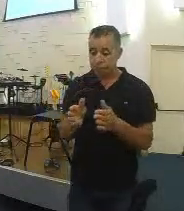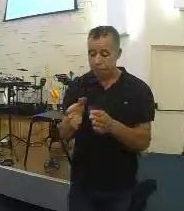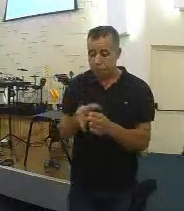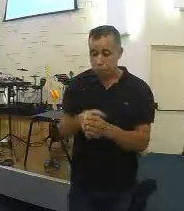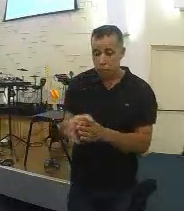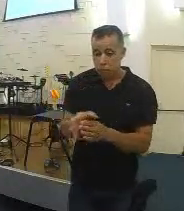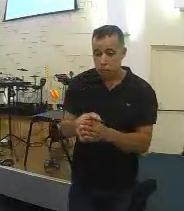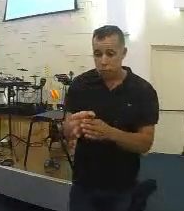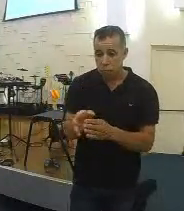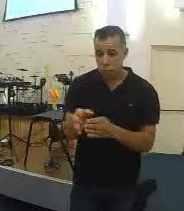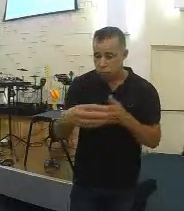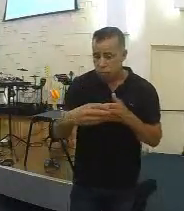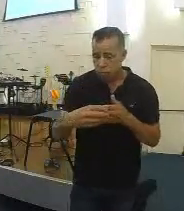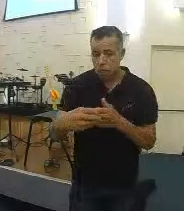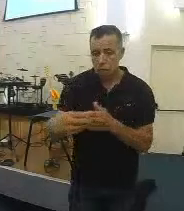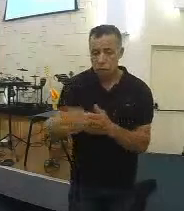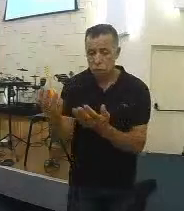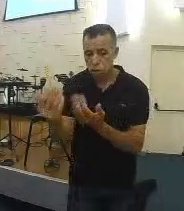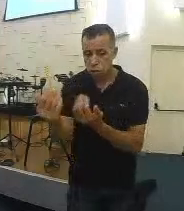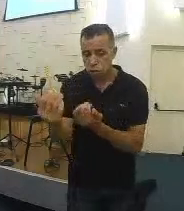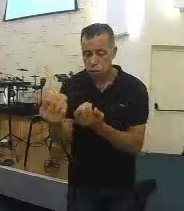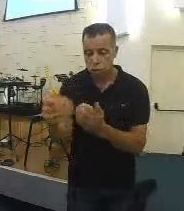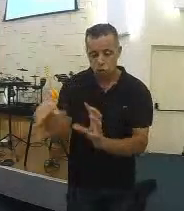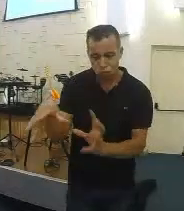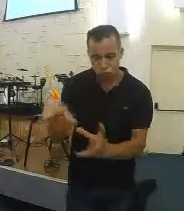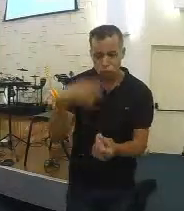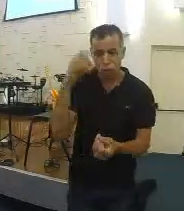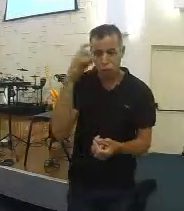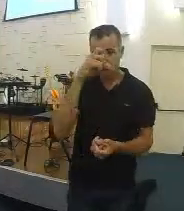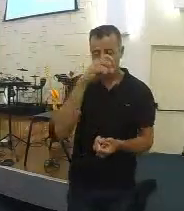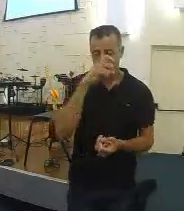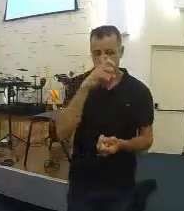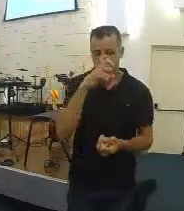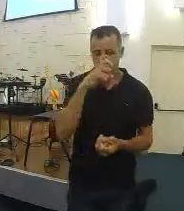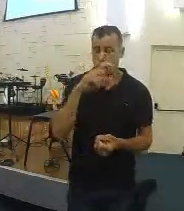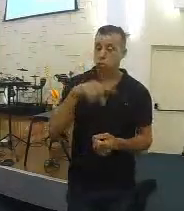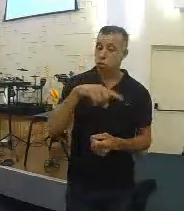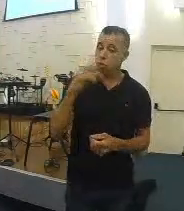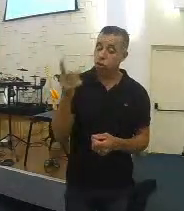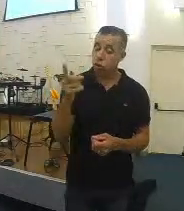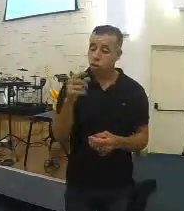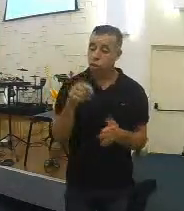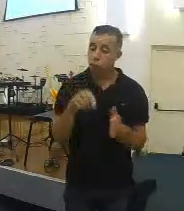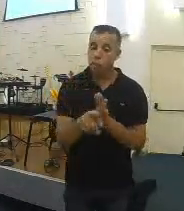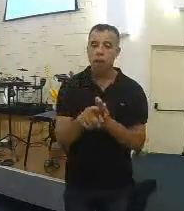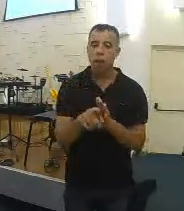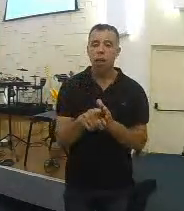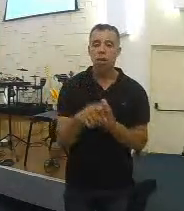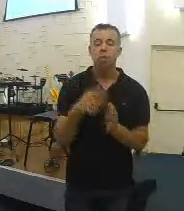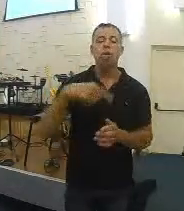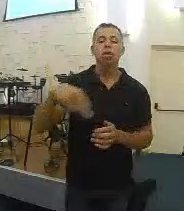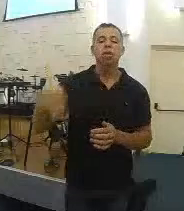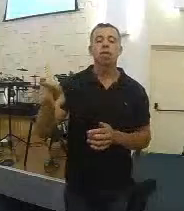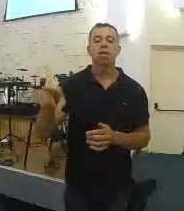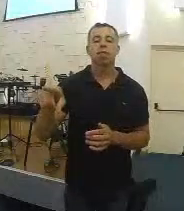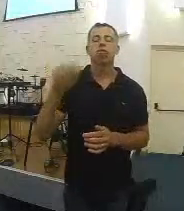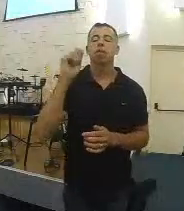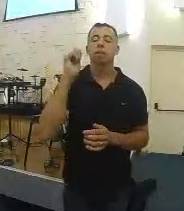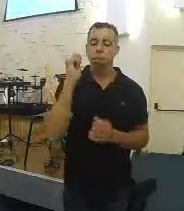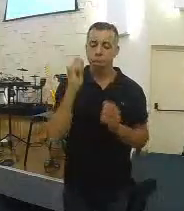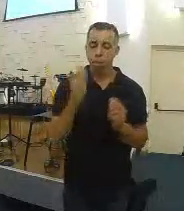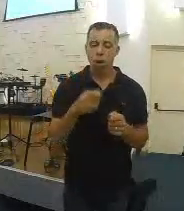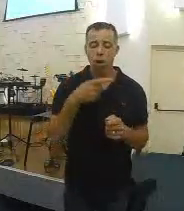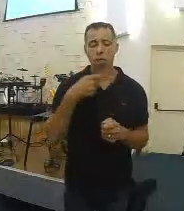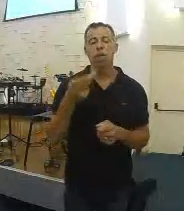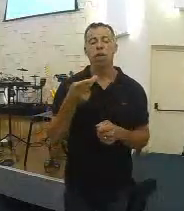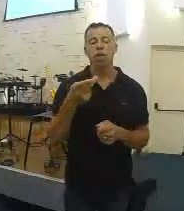com Ele e você não viverá sem rumo. Quando te perguntarem para onde você está indo, você poderá dizer,